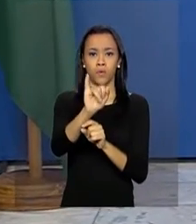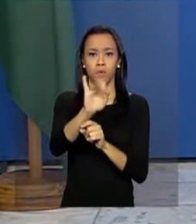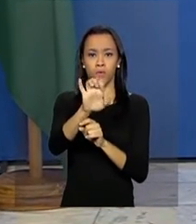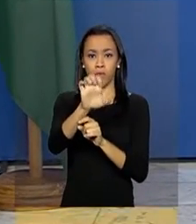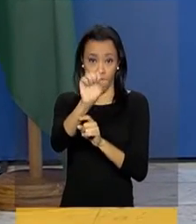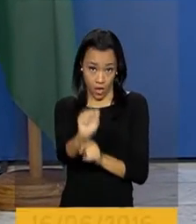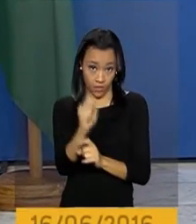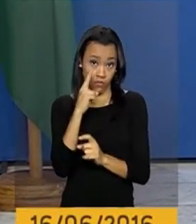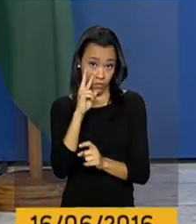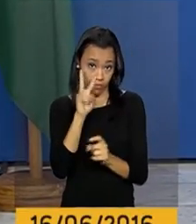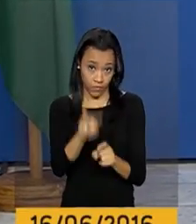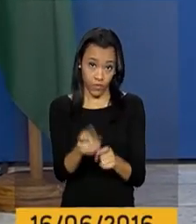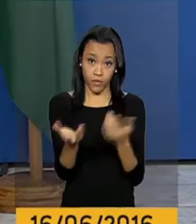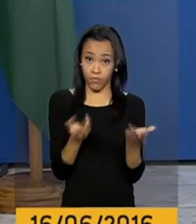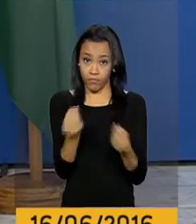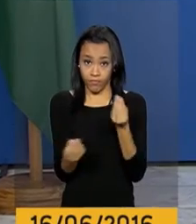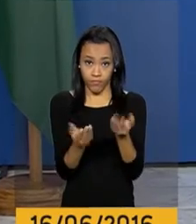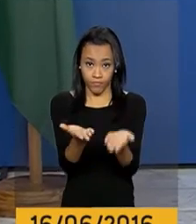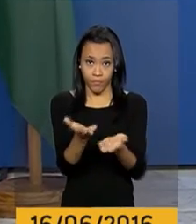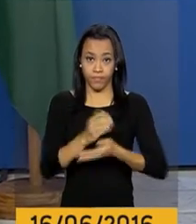Estudantil. Acompanhe.